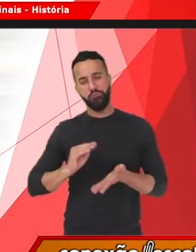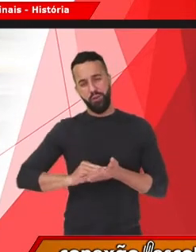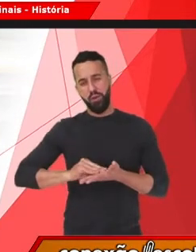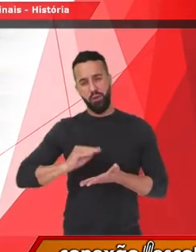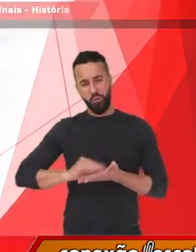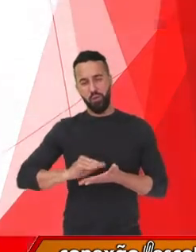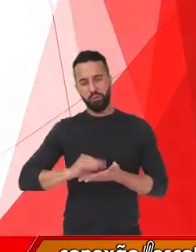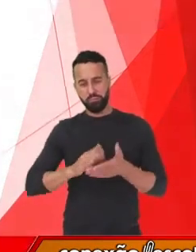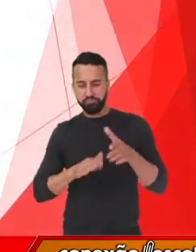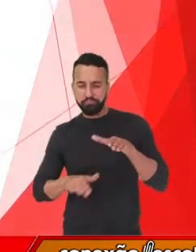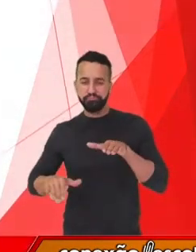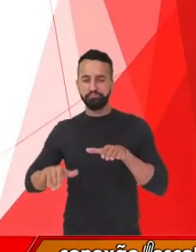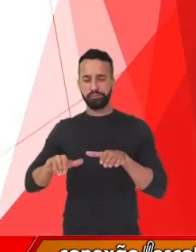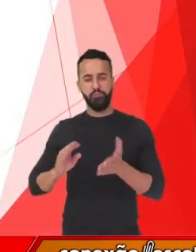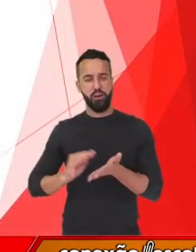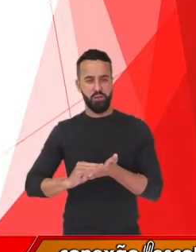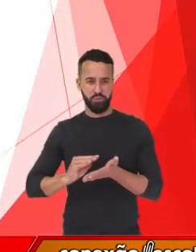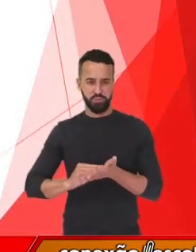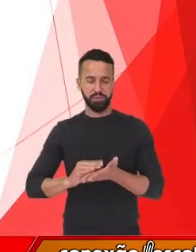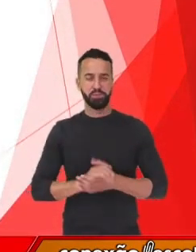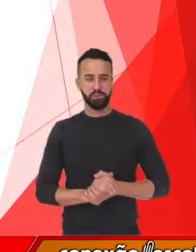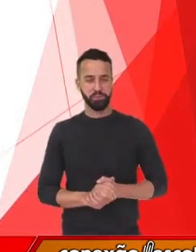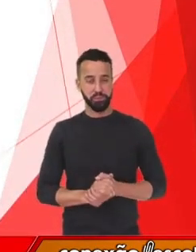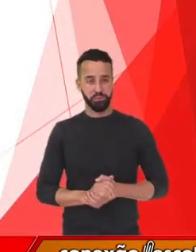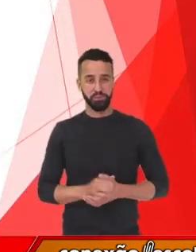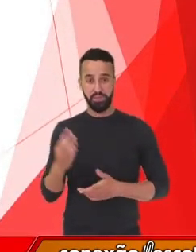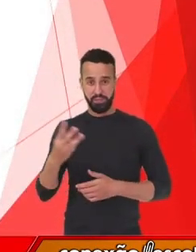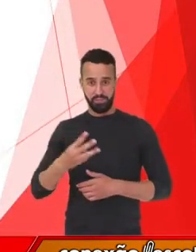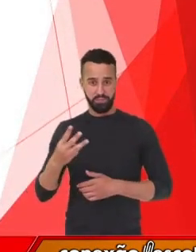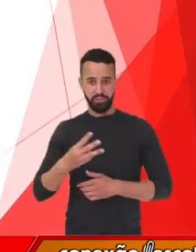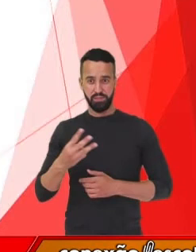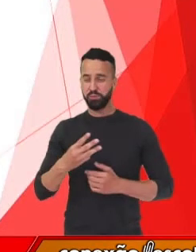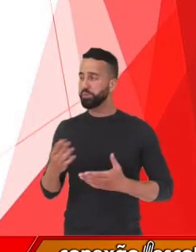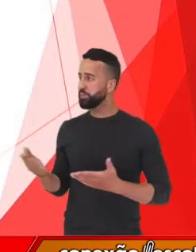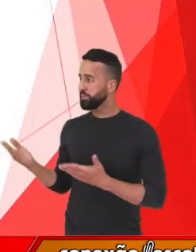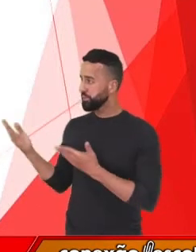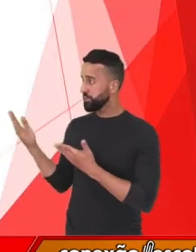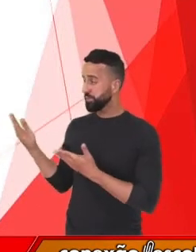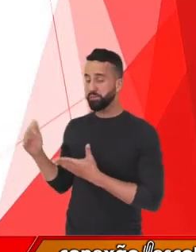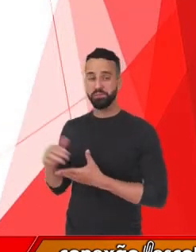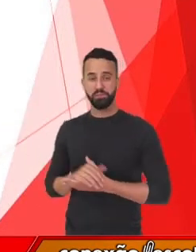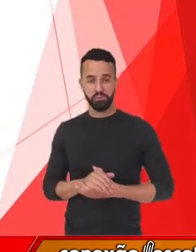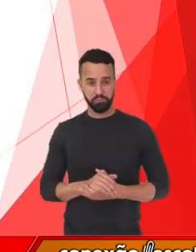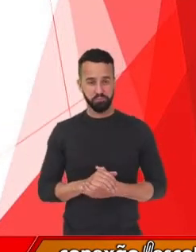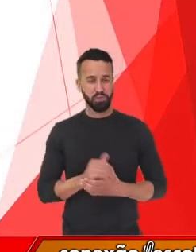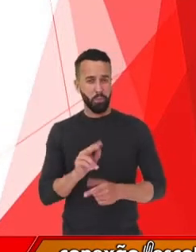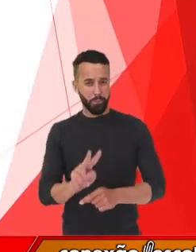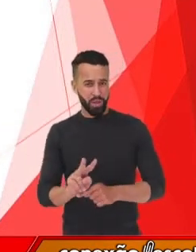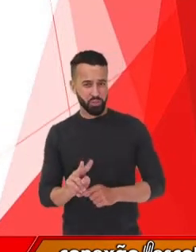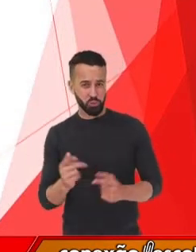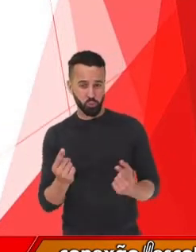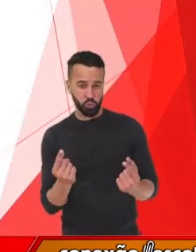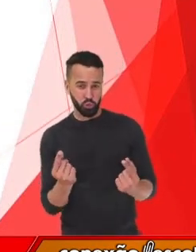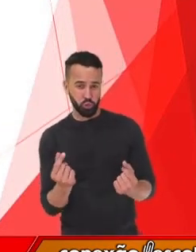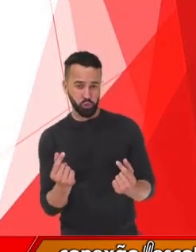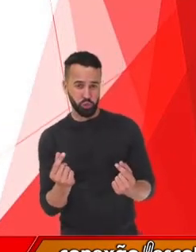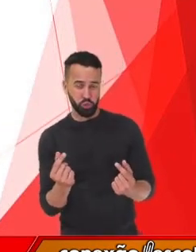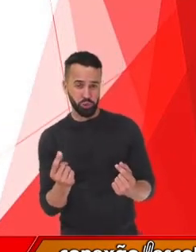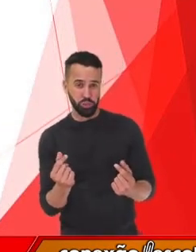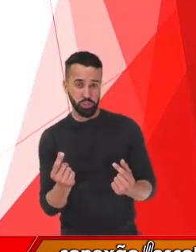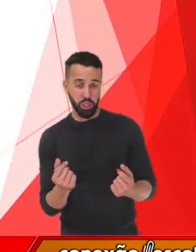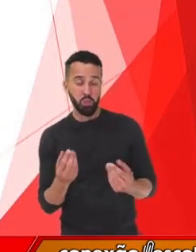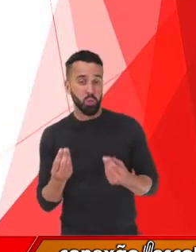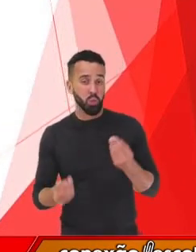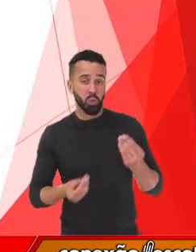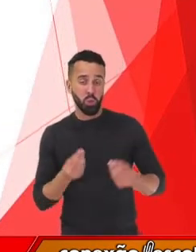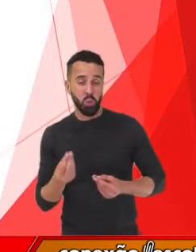desejar. Na terceira parte, nós temos empréstimos em dinheiro e quem fez o